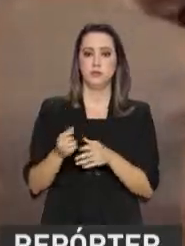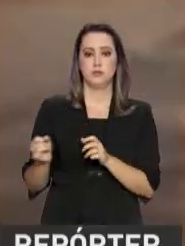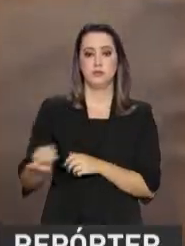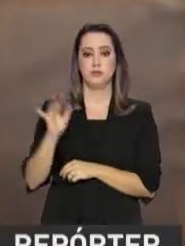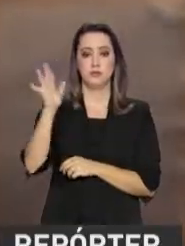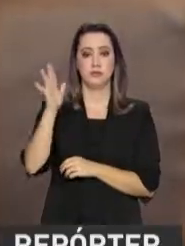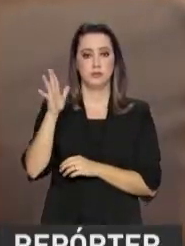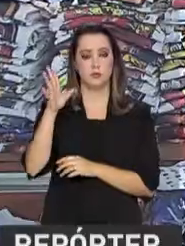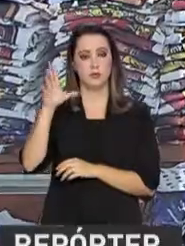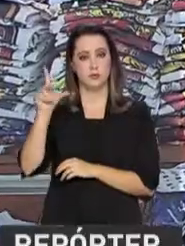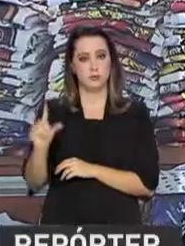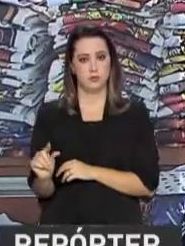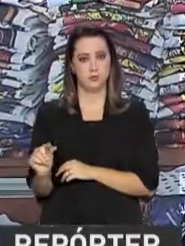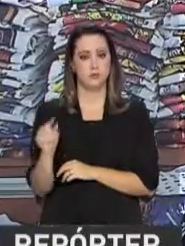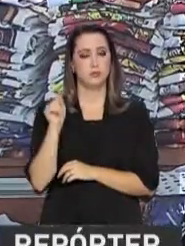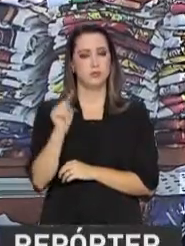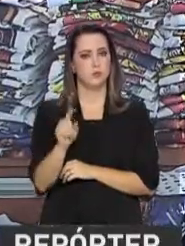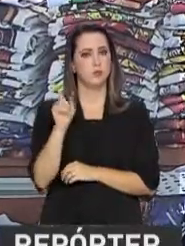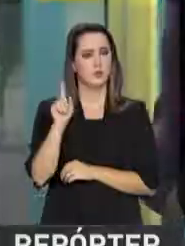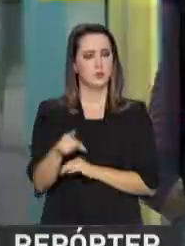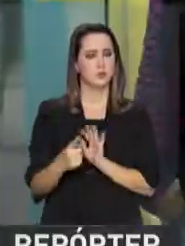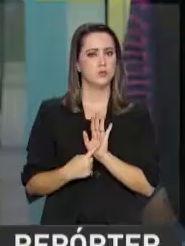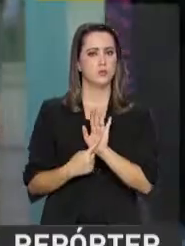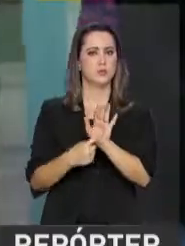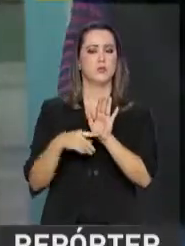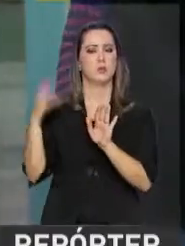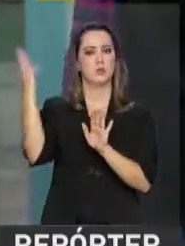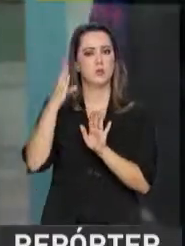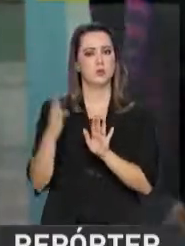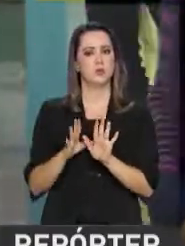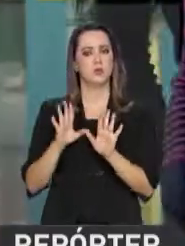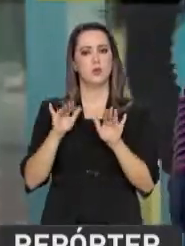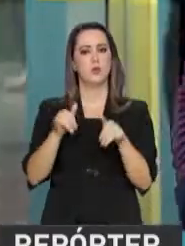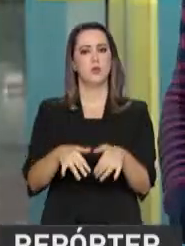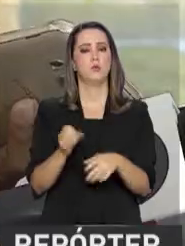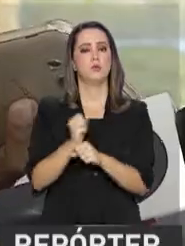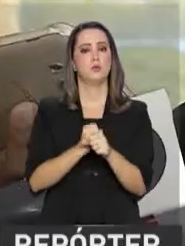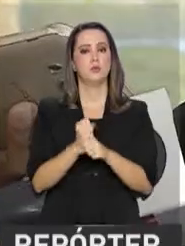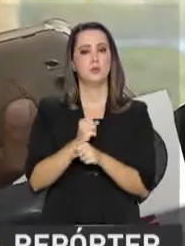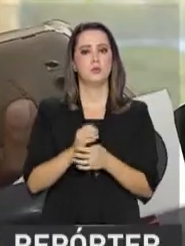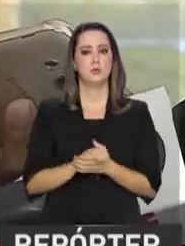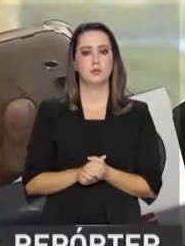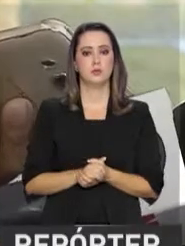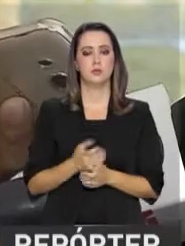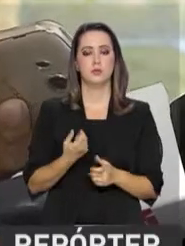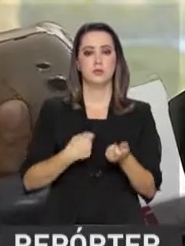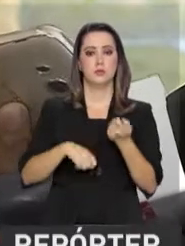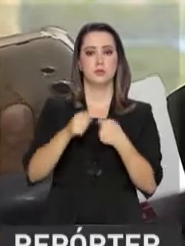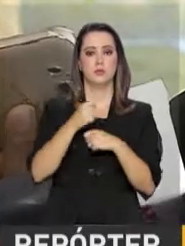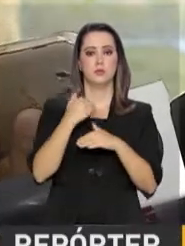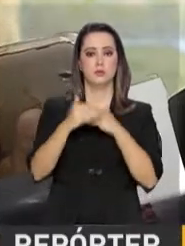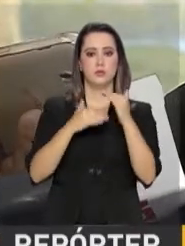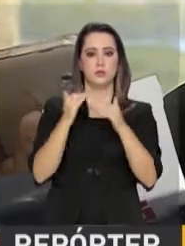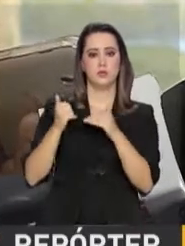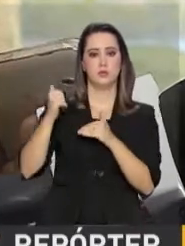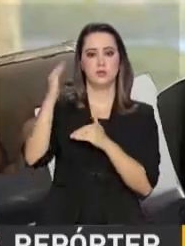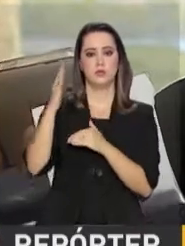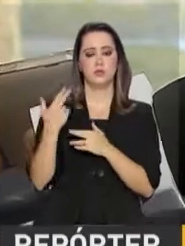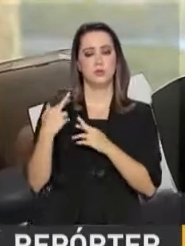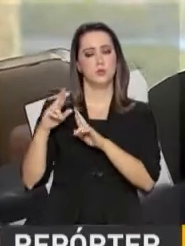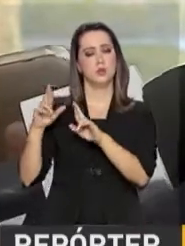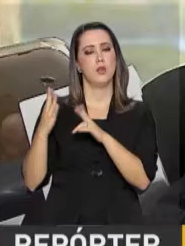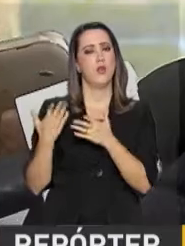inflação baixa este é o retrato do brasil no fim deste ano a economia está crescendo crescendo mais do que o